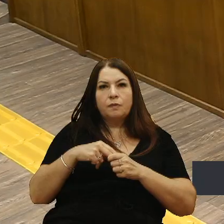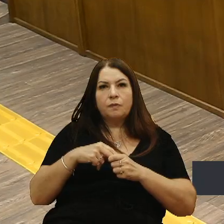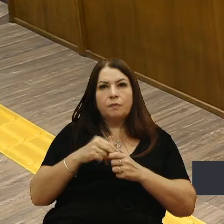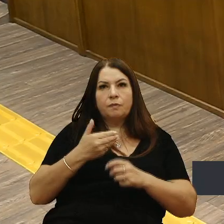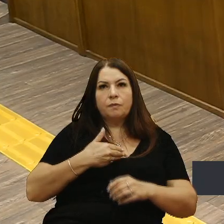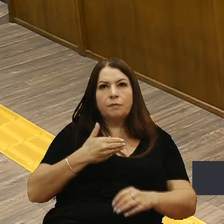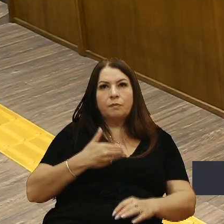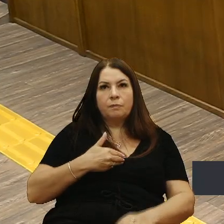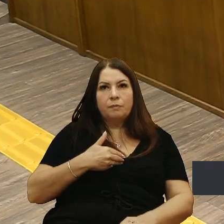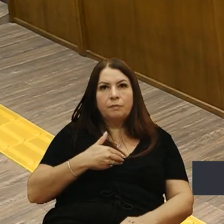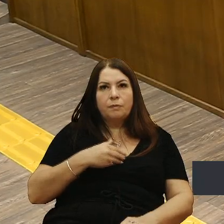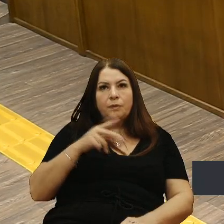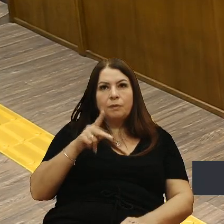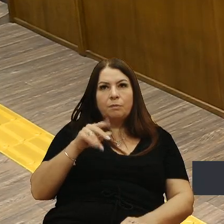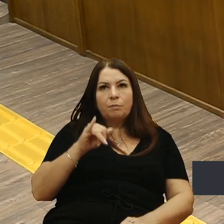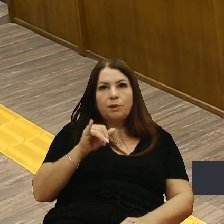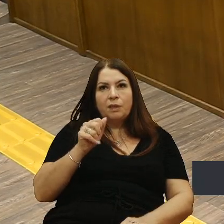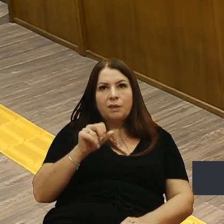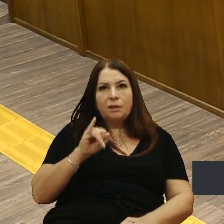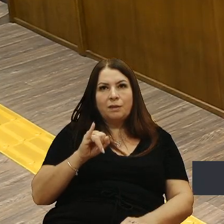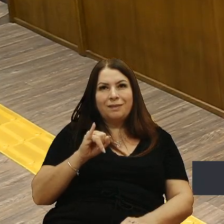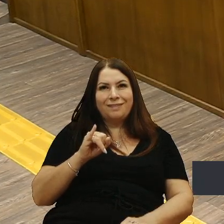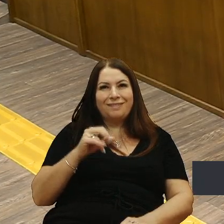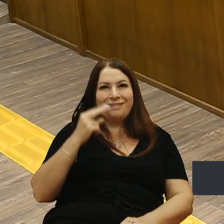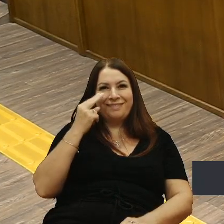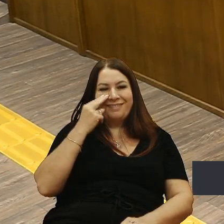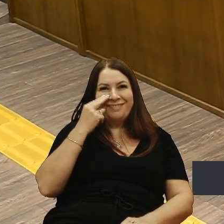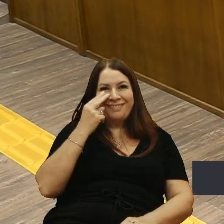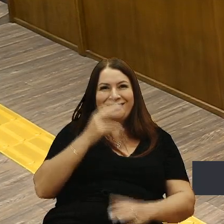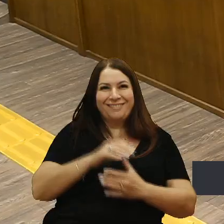amigo do Carapiaí, vereador Sandro Luiz Fantinel.